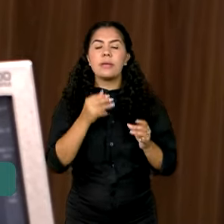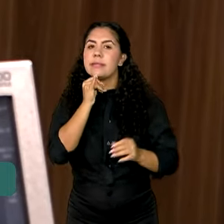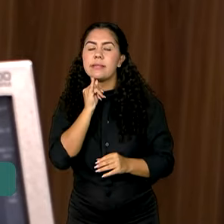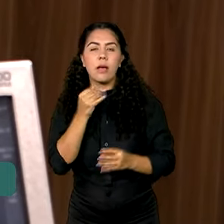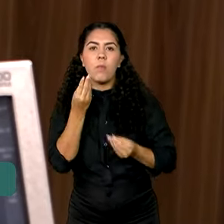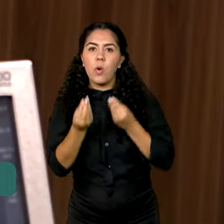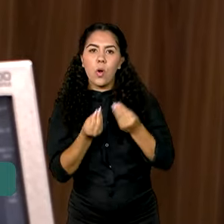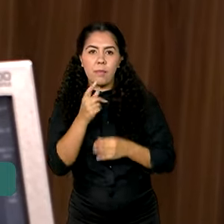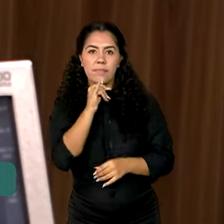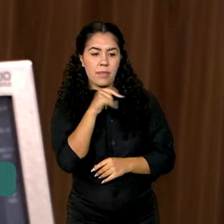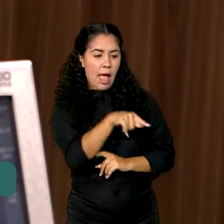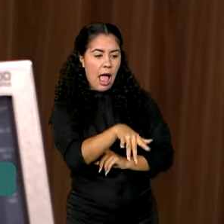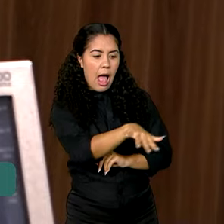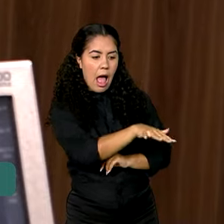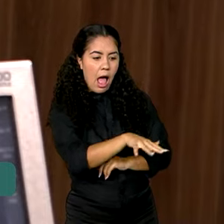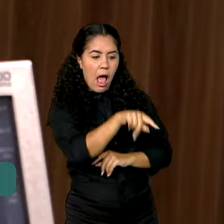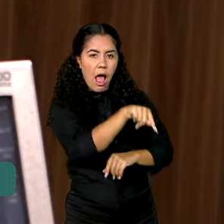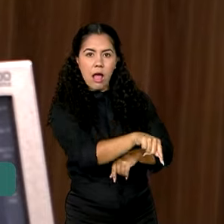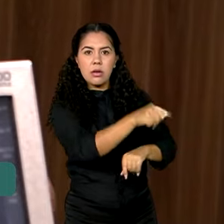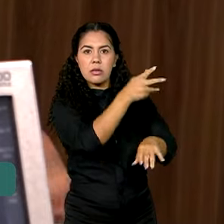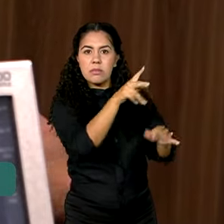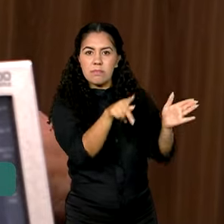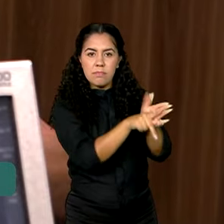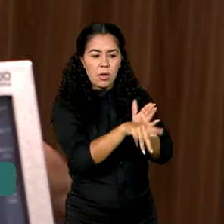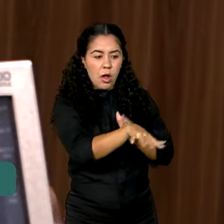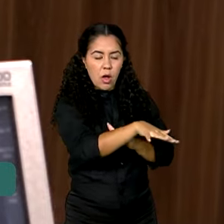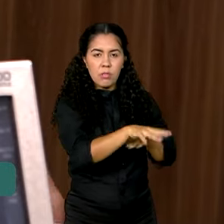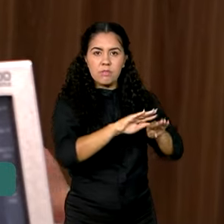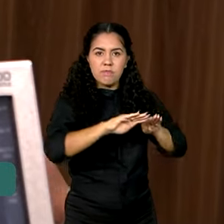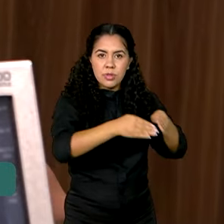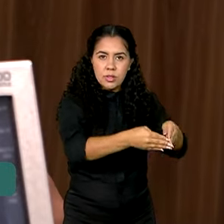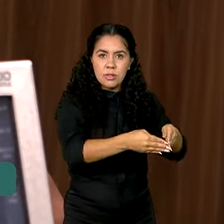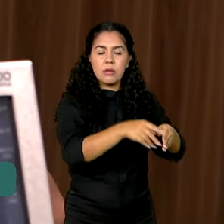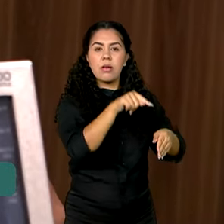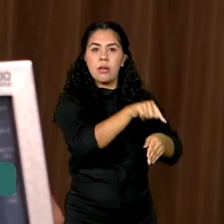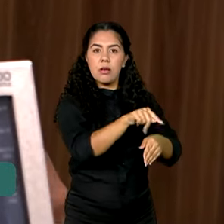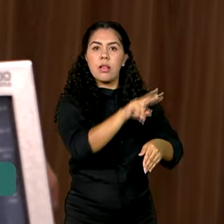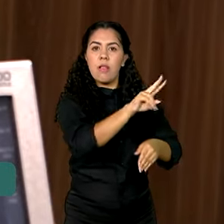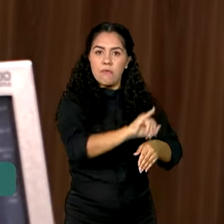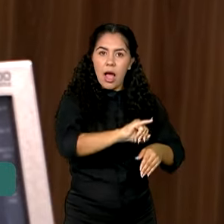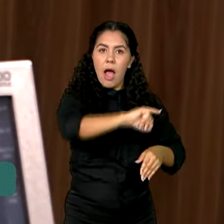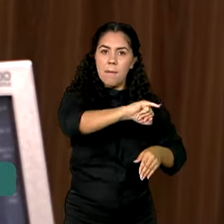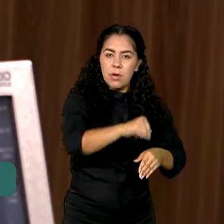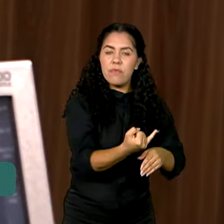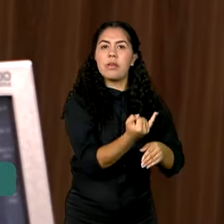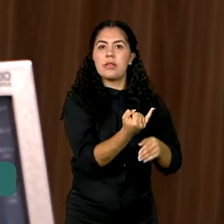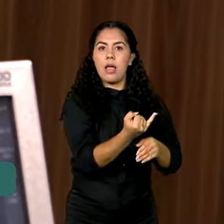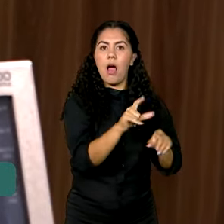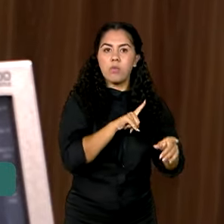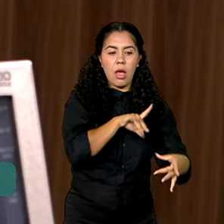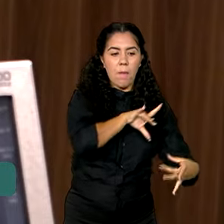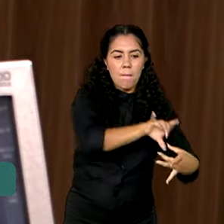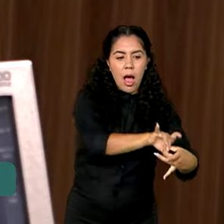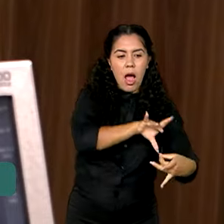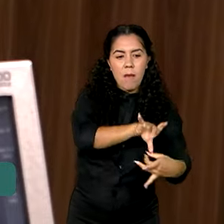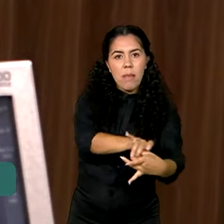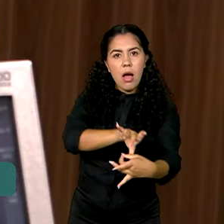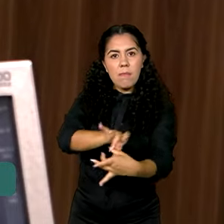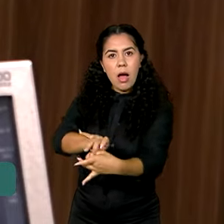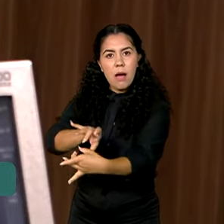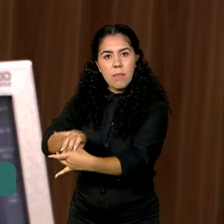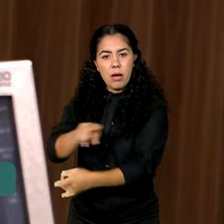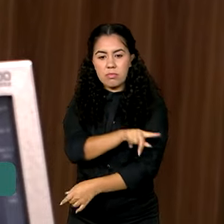do conhecimento vai ser aproveitado dentro do Sistema Nacional de Ciência e Tecnologia, todo mundo convergindo para um determinado